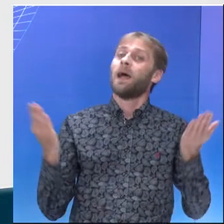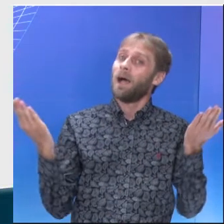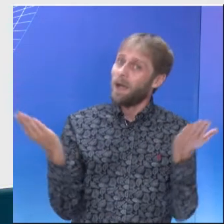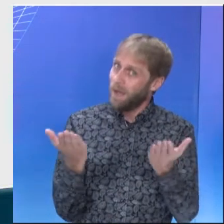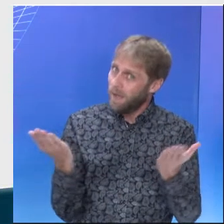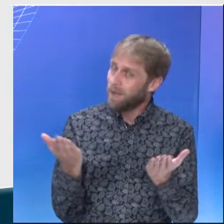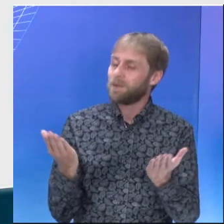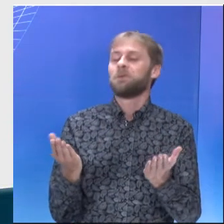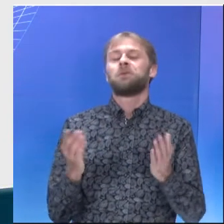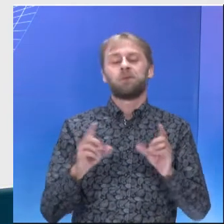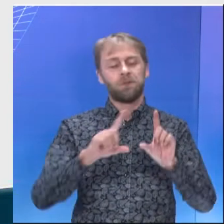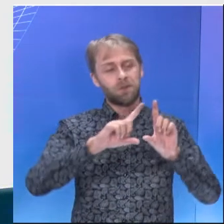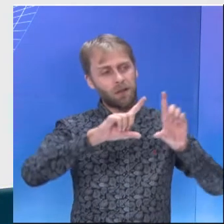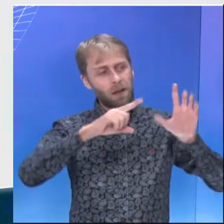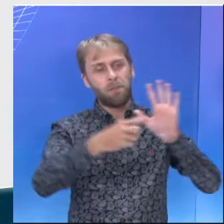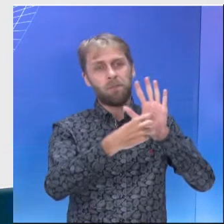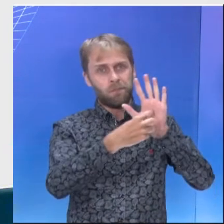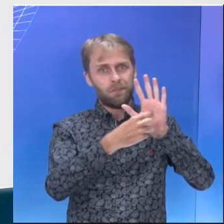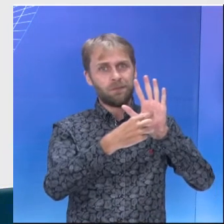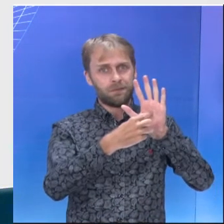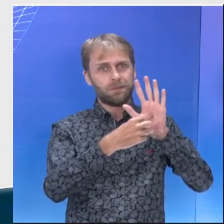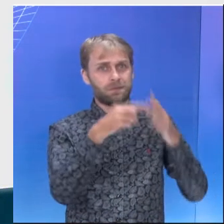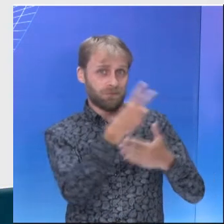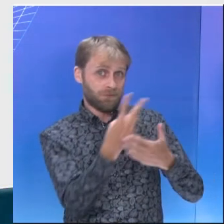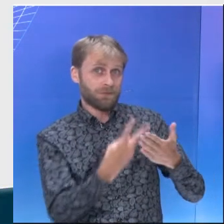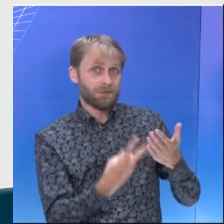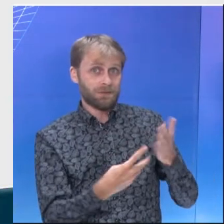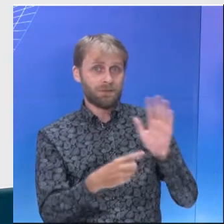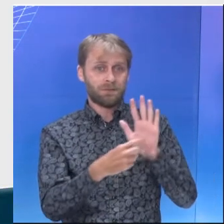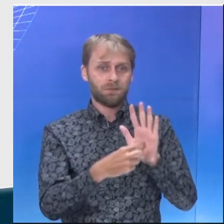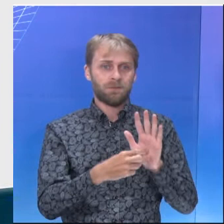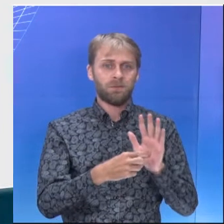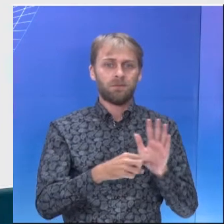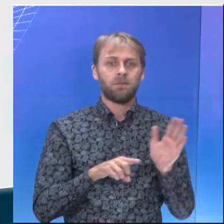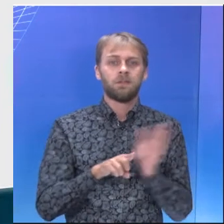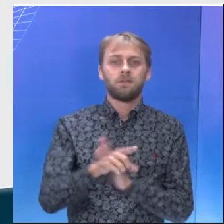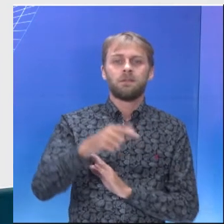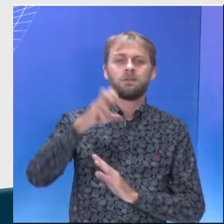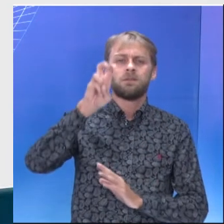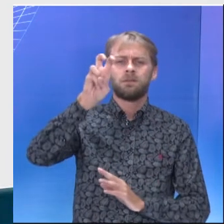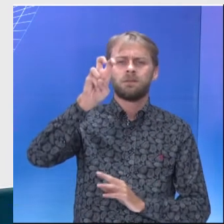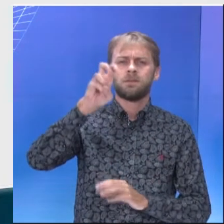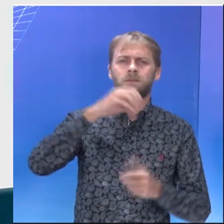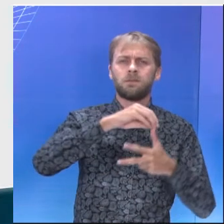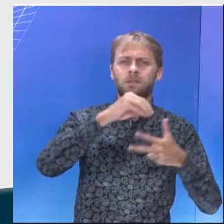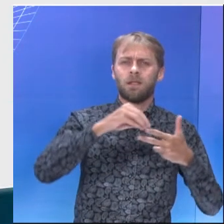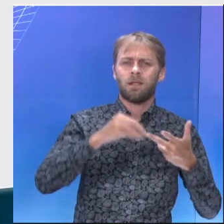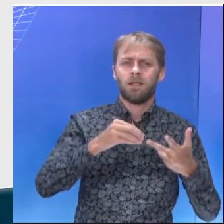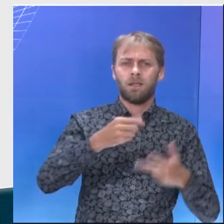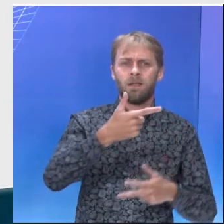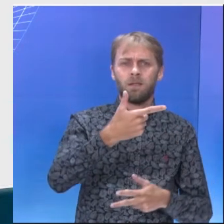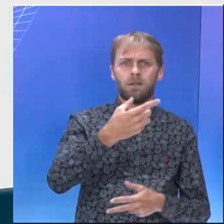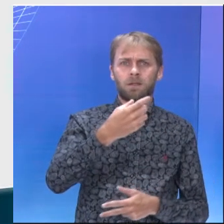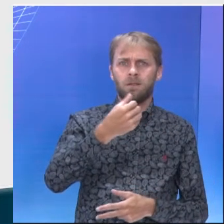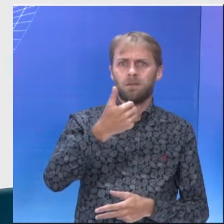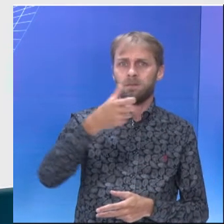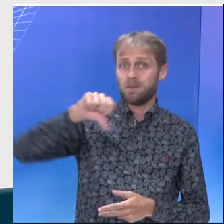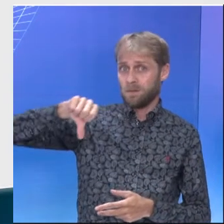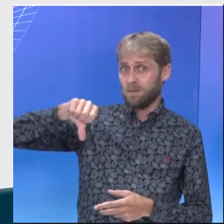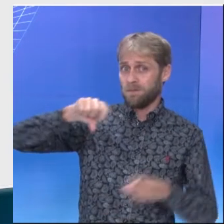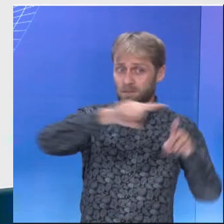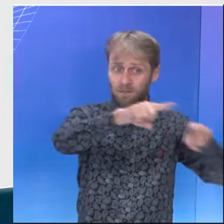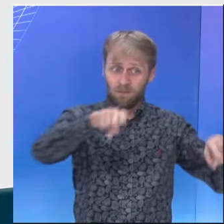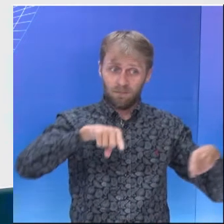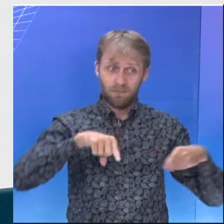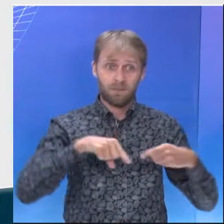Dito isso, vamos para a questão? É a questão 5 do Enem de 2019. Temos aqui a figurinha, é uma sala de